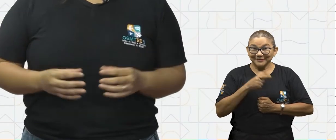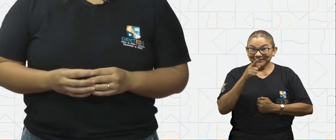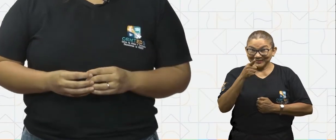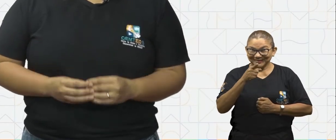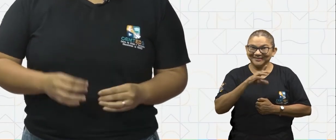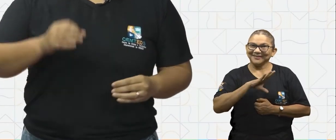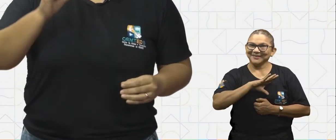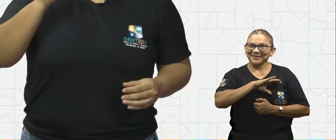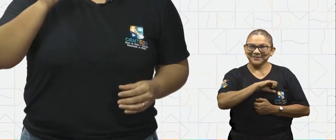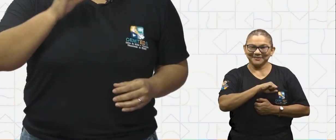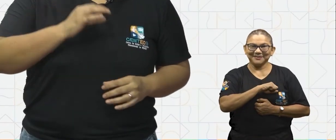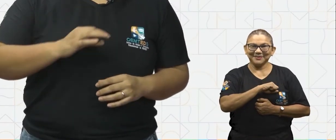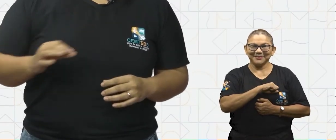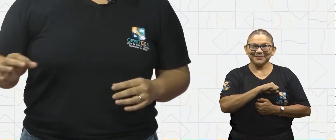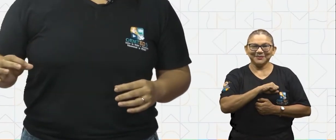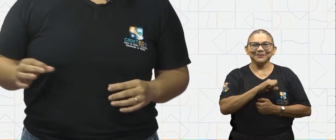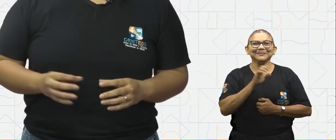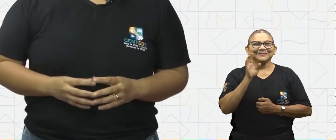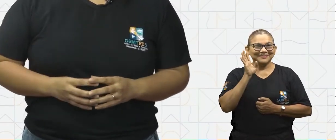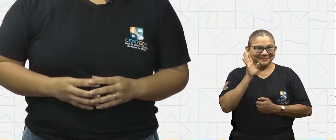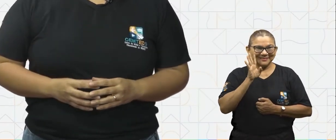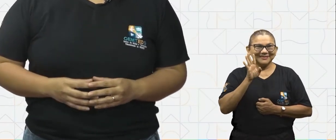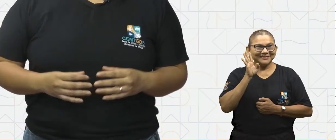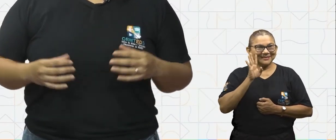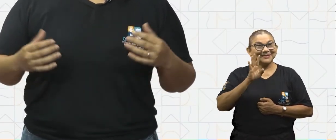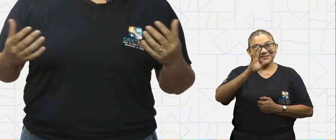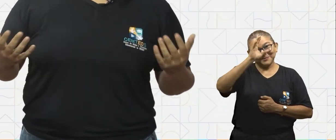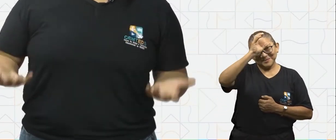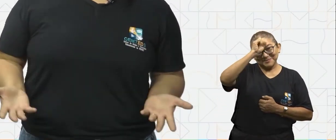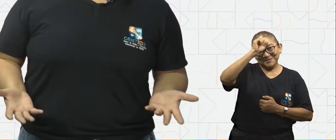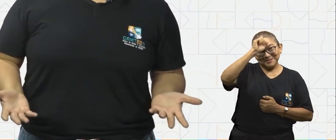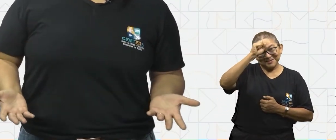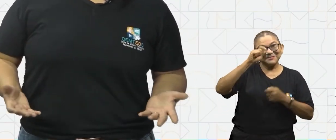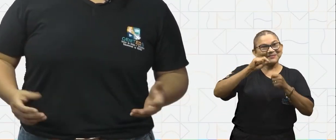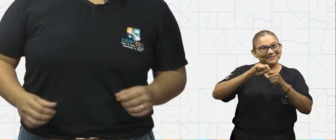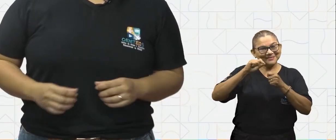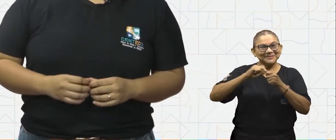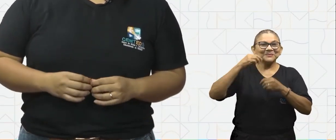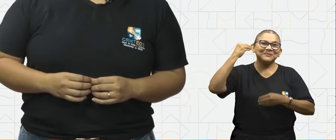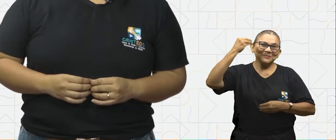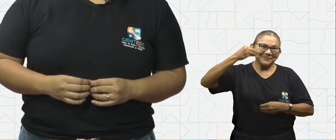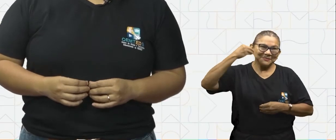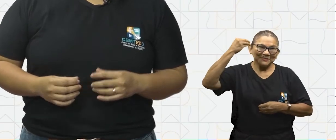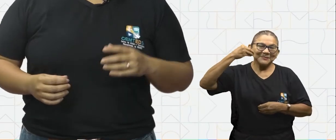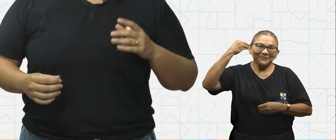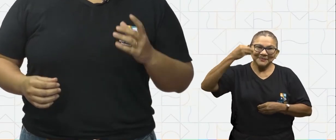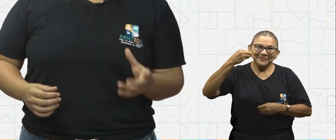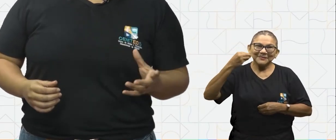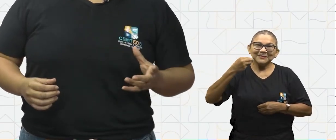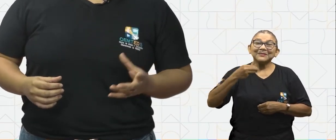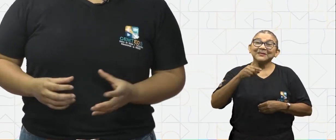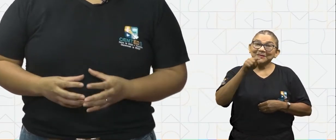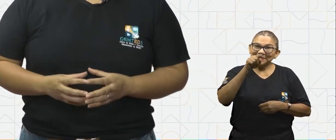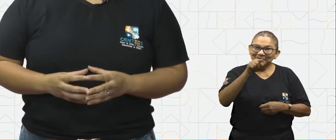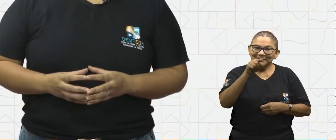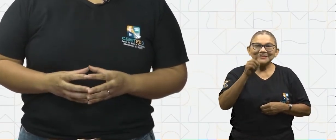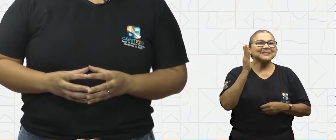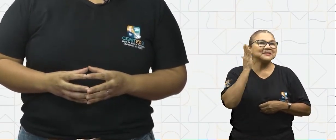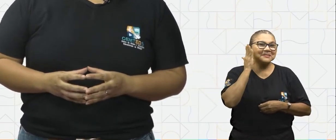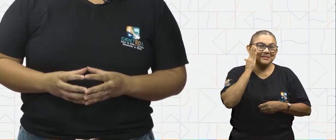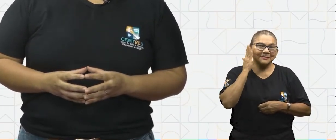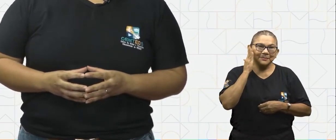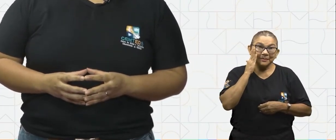Gostou? Fica muito mais fácil aprender a partir de experimentos, não é mesmo? Você sabia